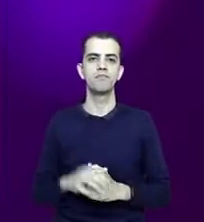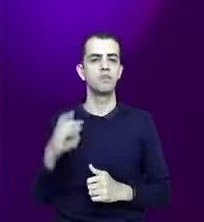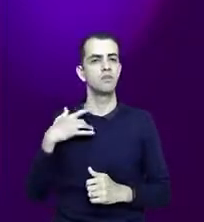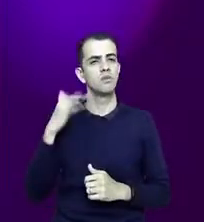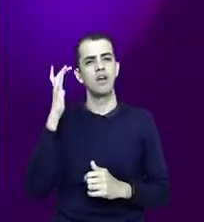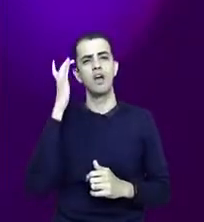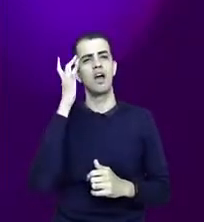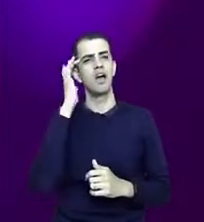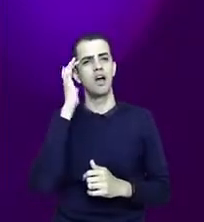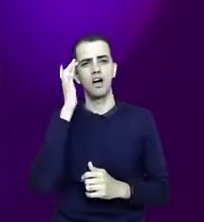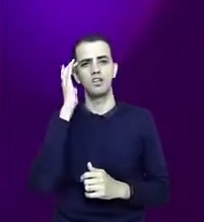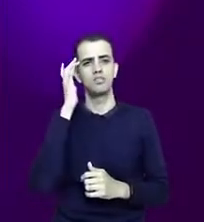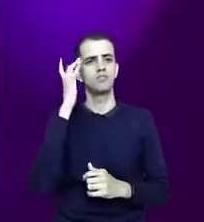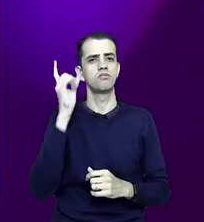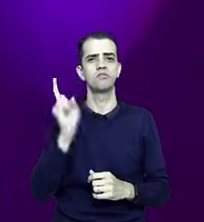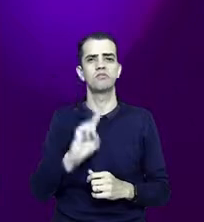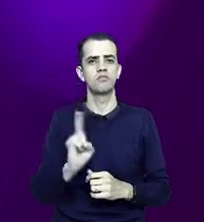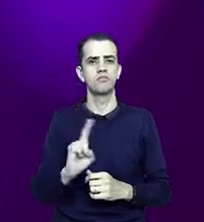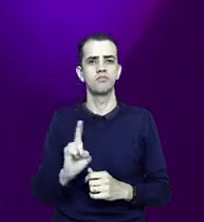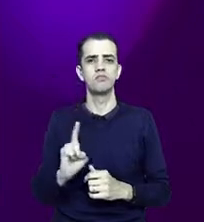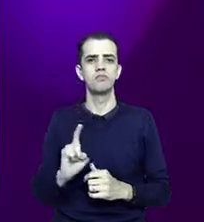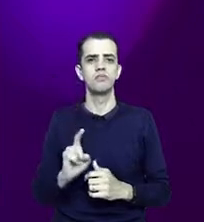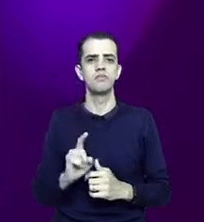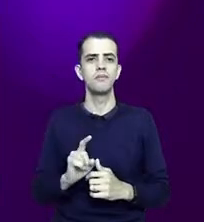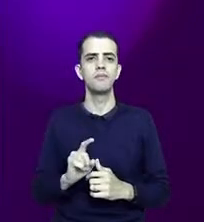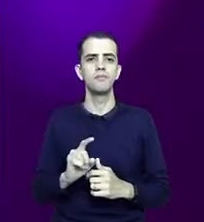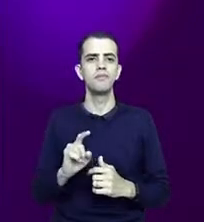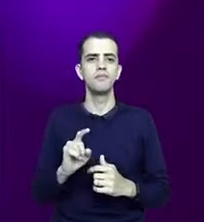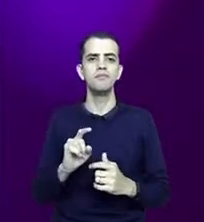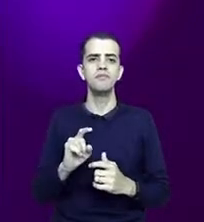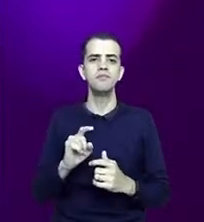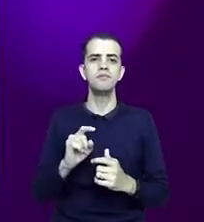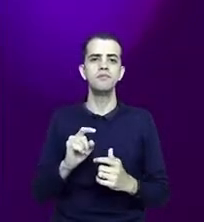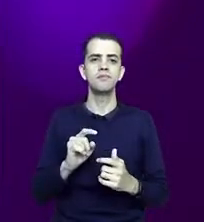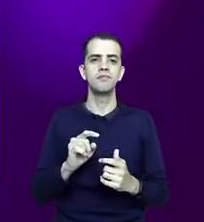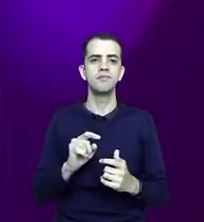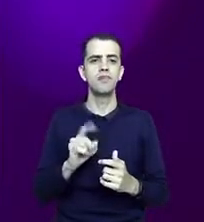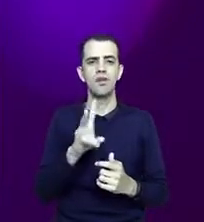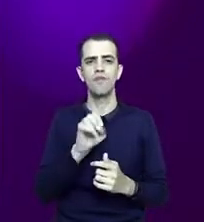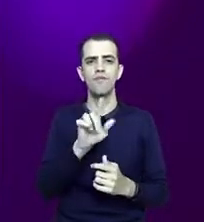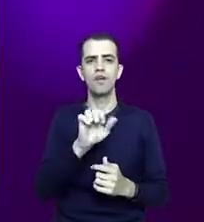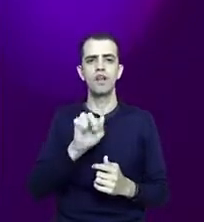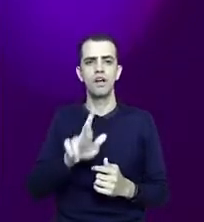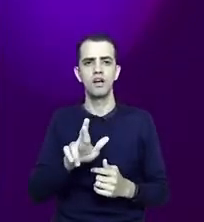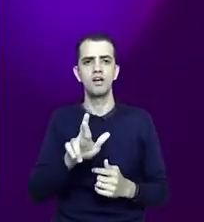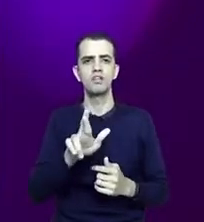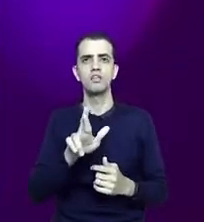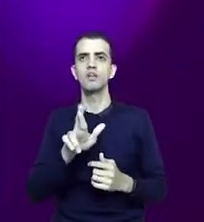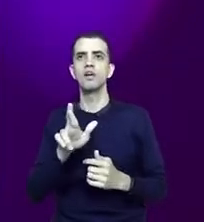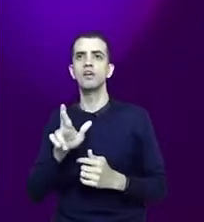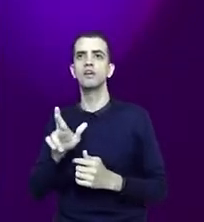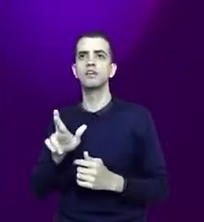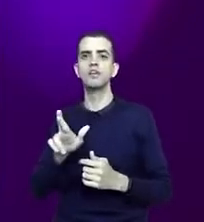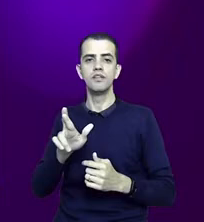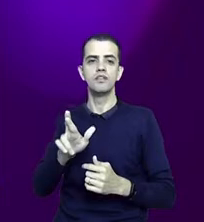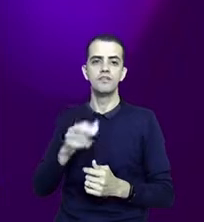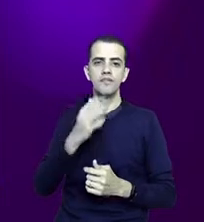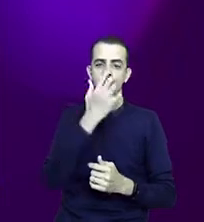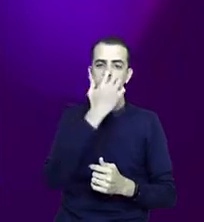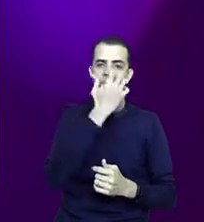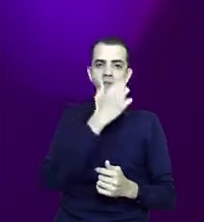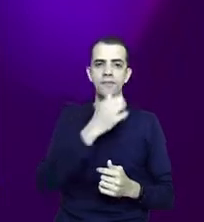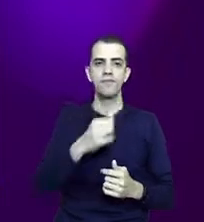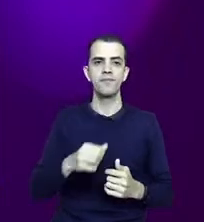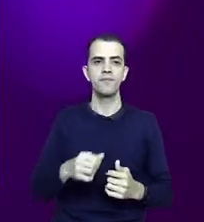realmente, eu acho difícil ajudar em alguma coisa. Porque é um fragmento volar, né? É difícil então, você... talvez... E depois que você fixou o fragmento, Mas,